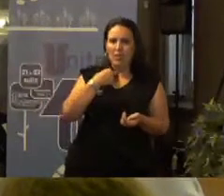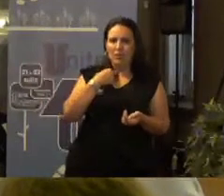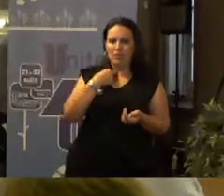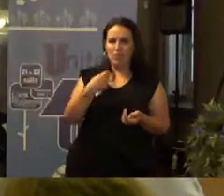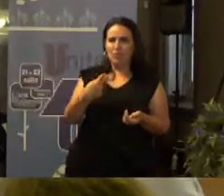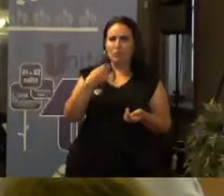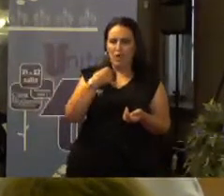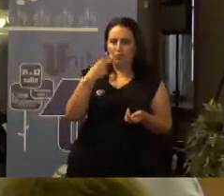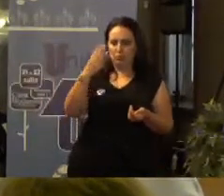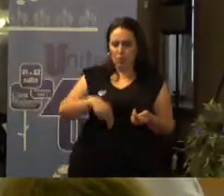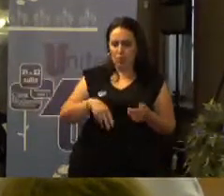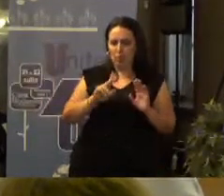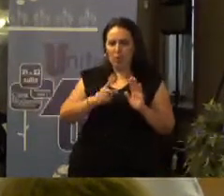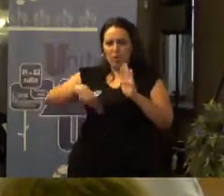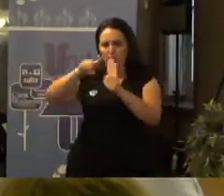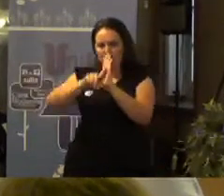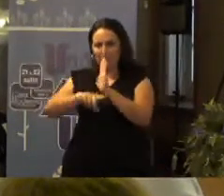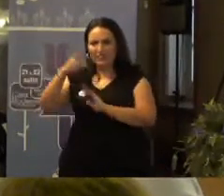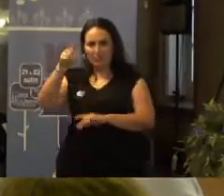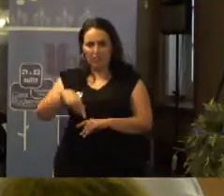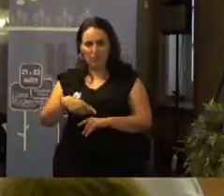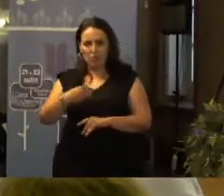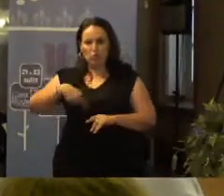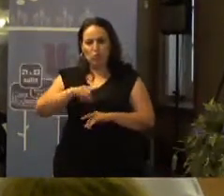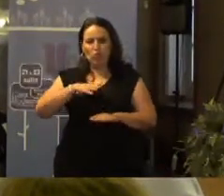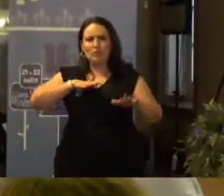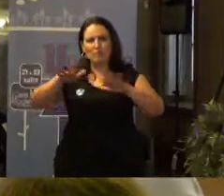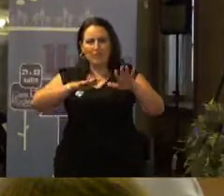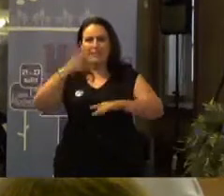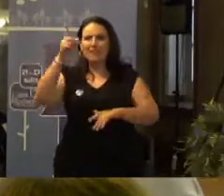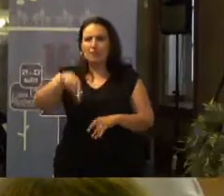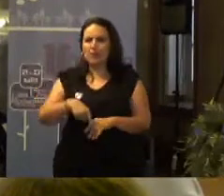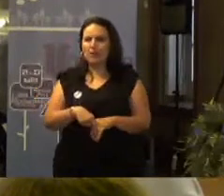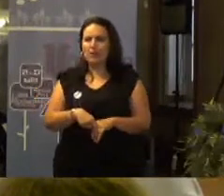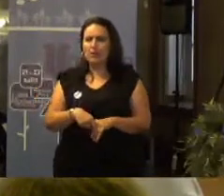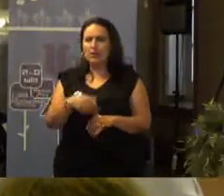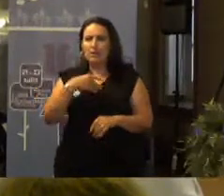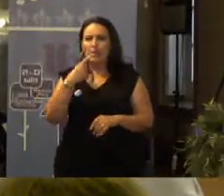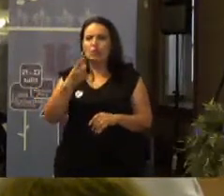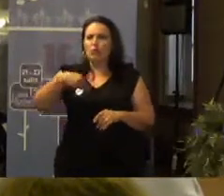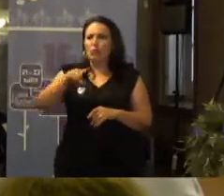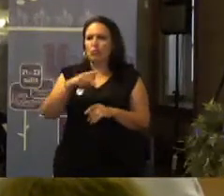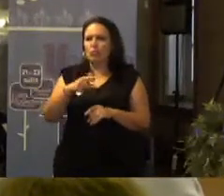militantes, perdemos o estatuto de ativista, de militante, passamos a ser uma outra coisa.